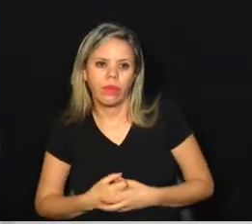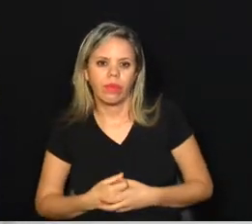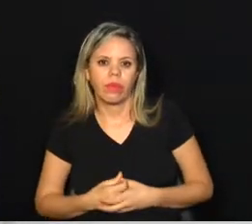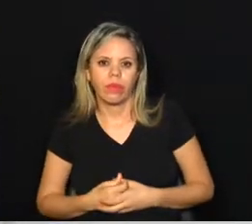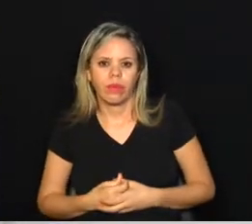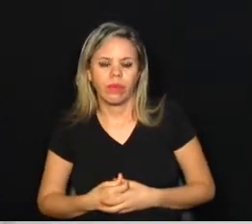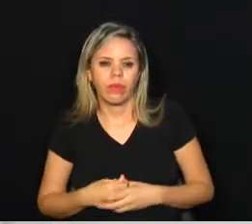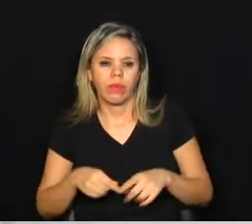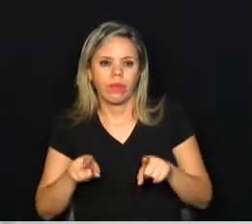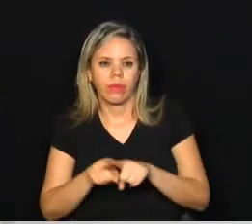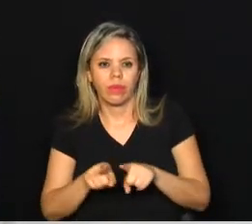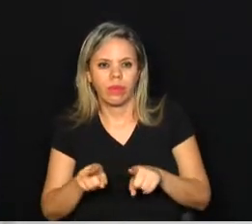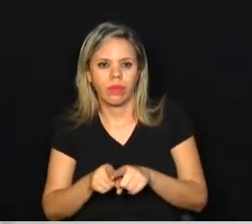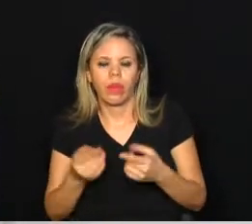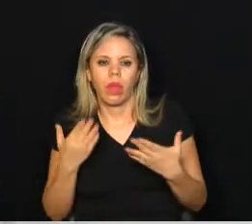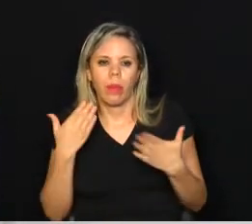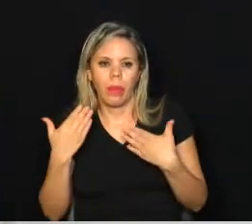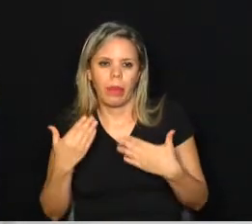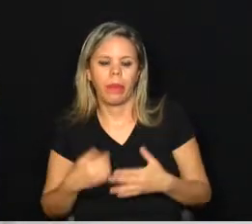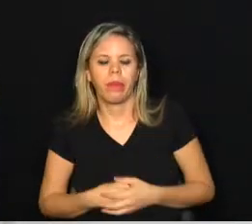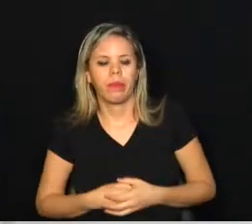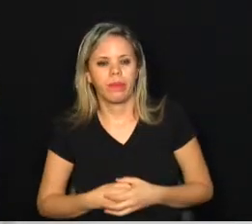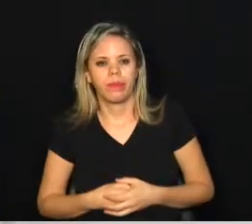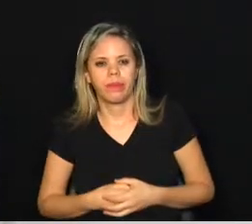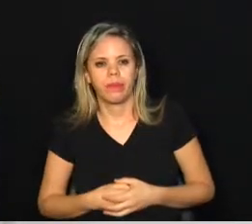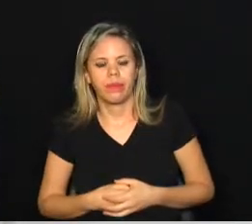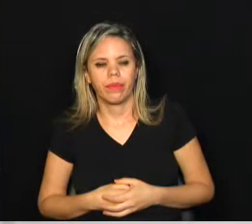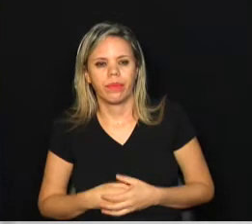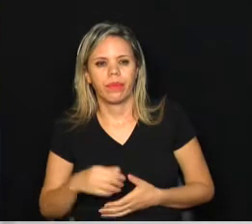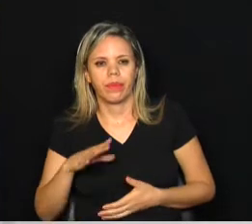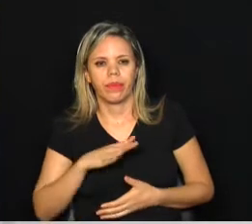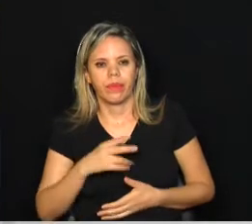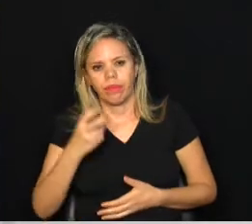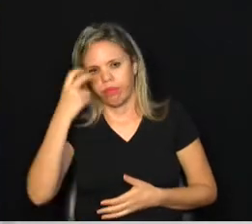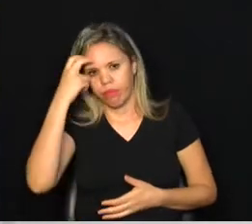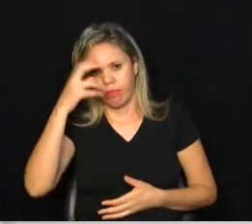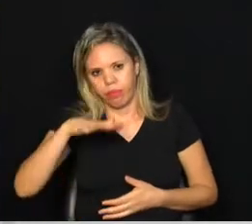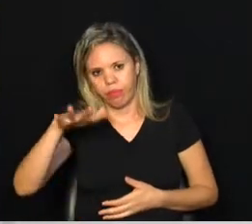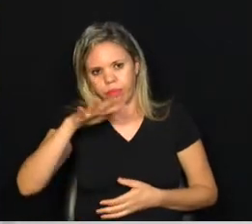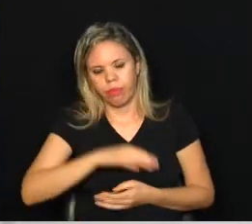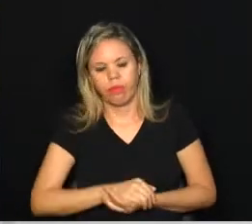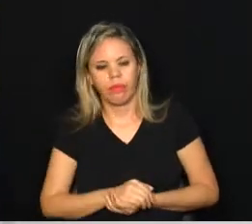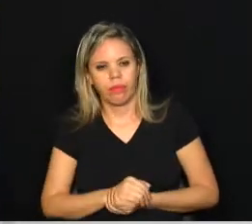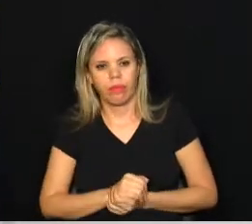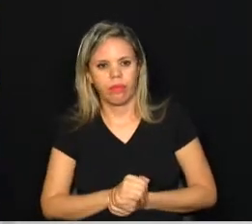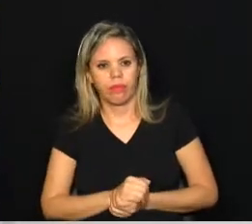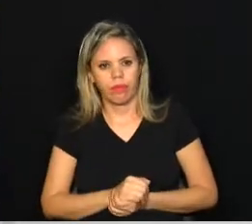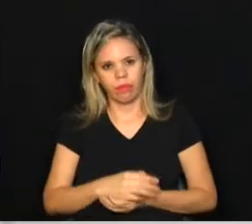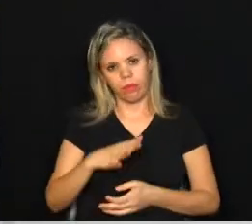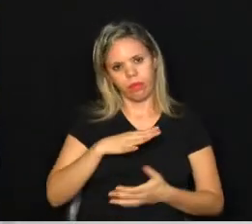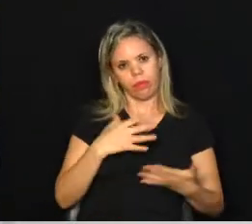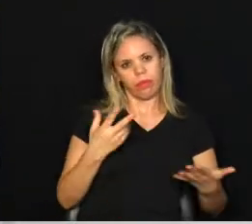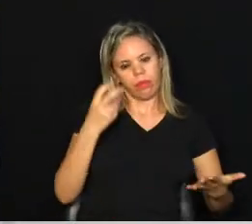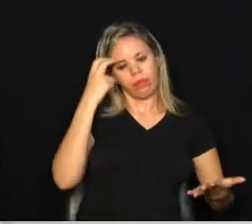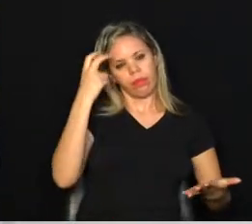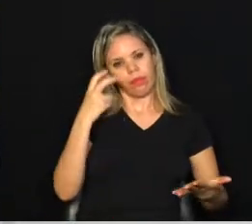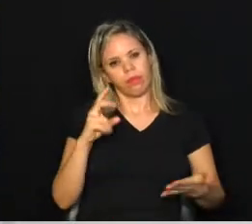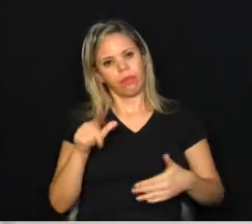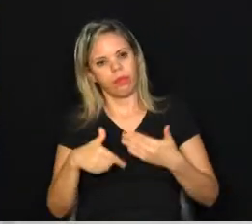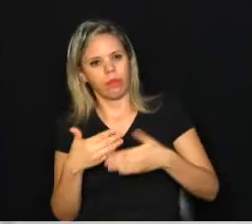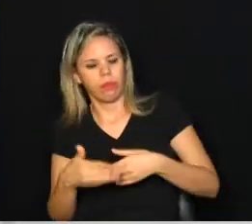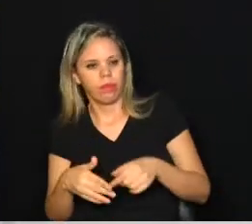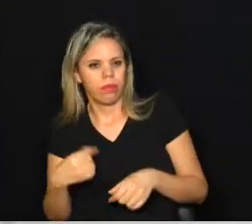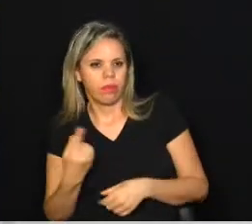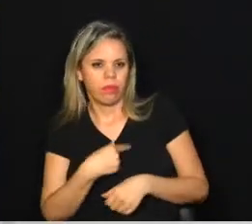e também discutir cidades inteligentes. E daí, cidades inteligentes passa por a